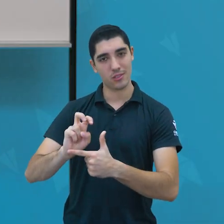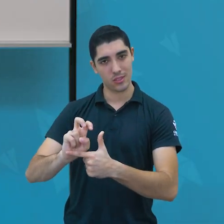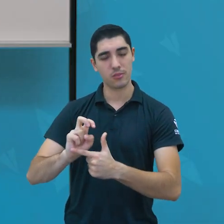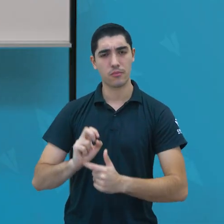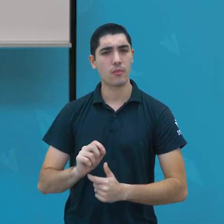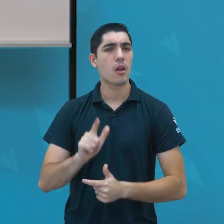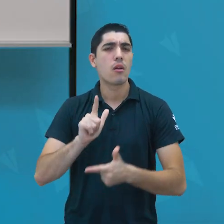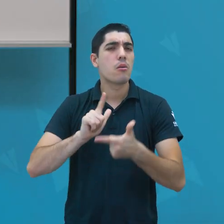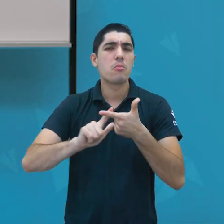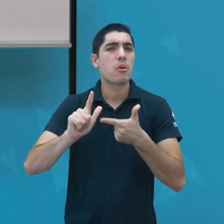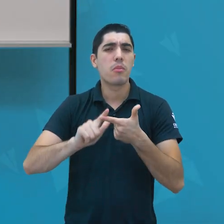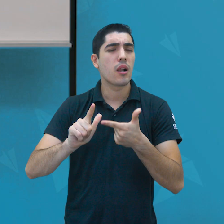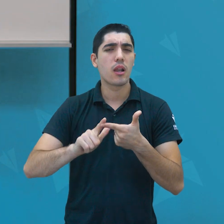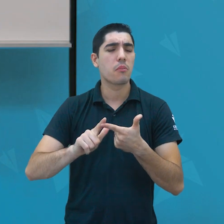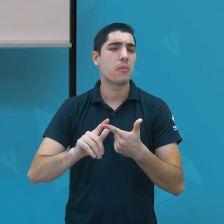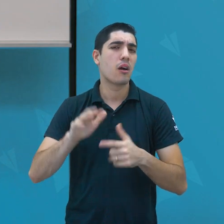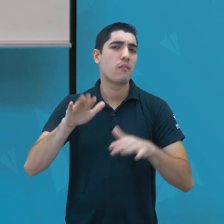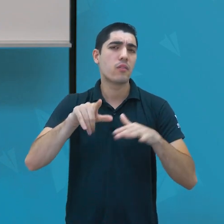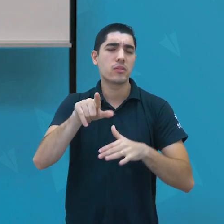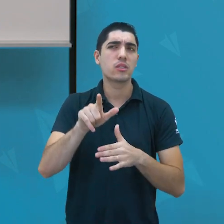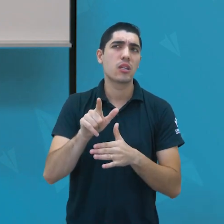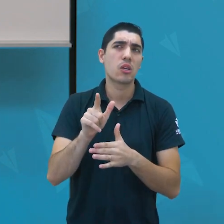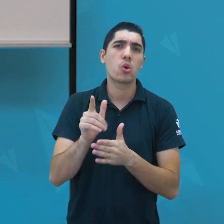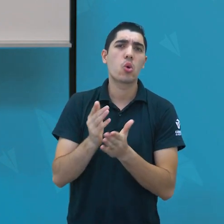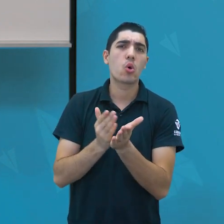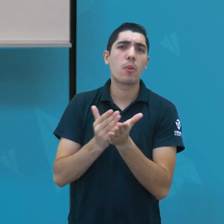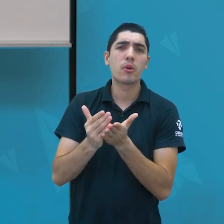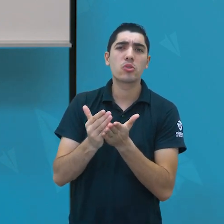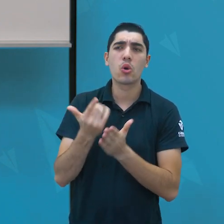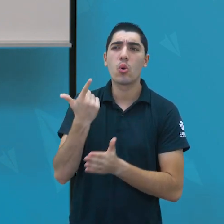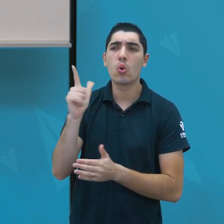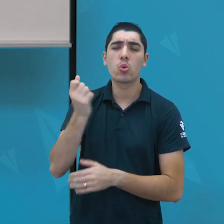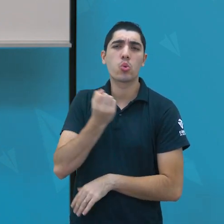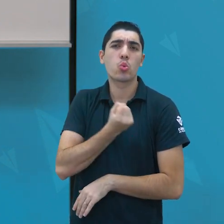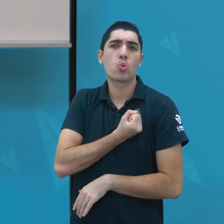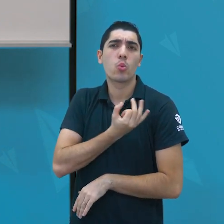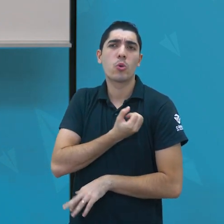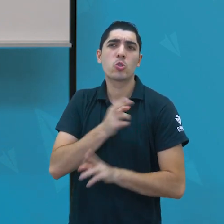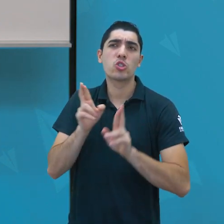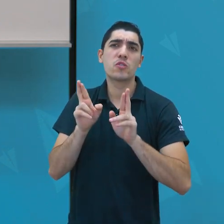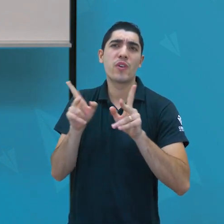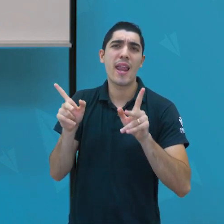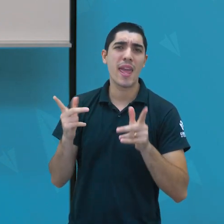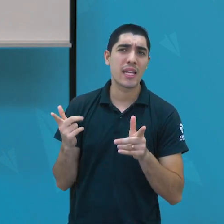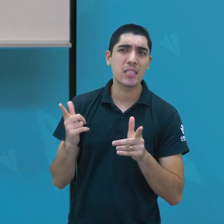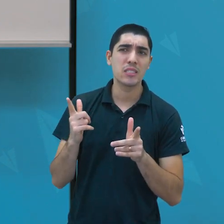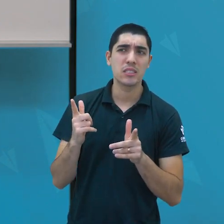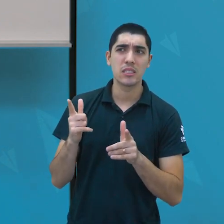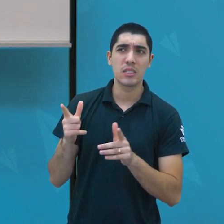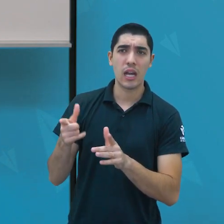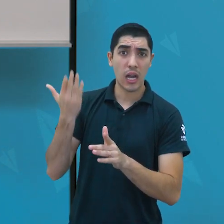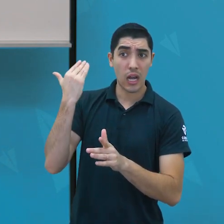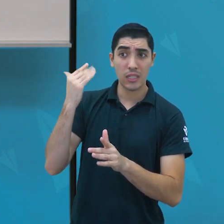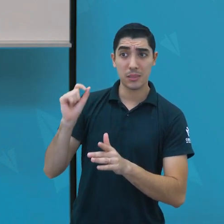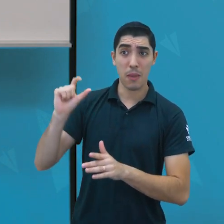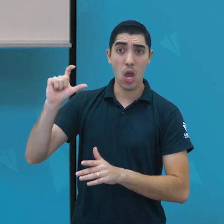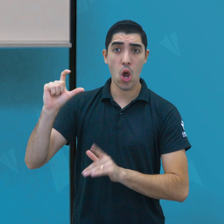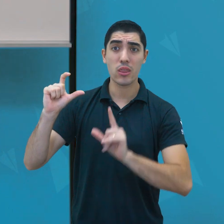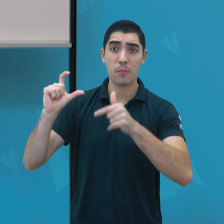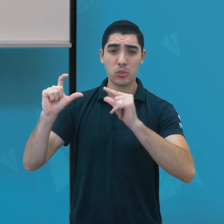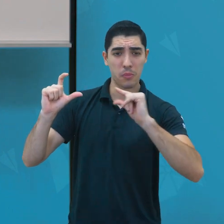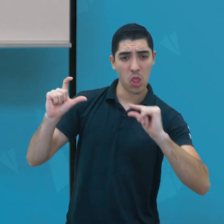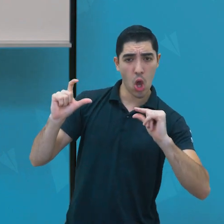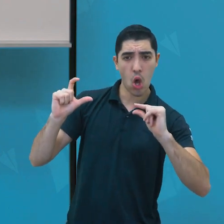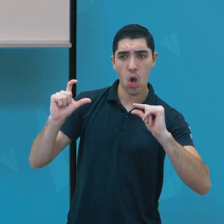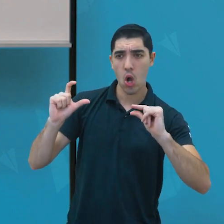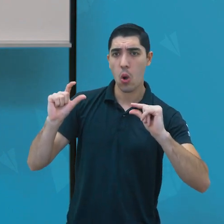Não tem problema se você começou com um número maior antes, depois for para o menor, Ou